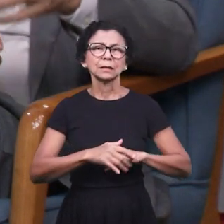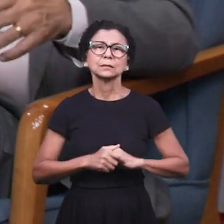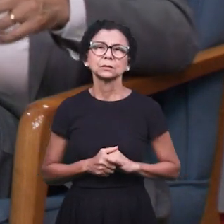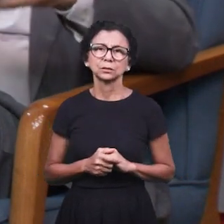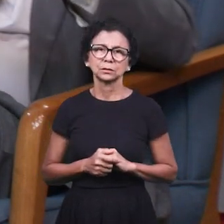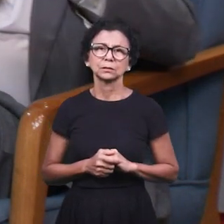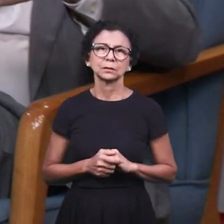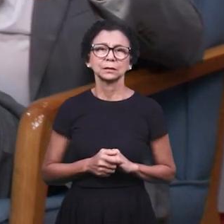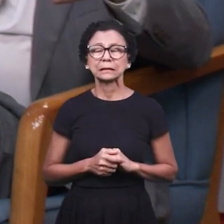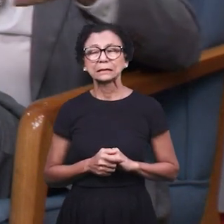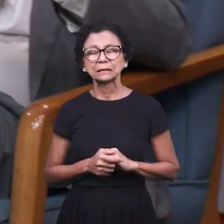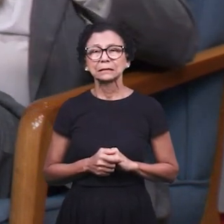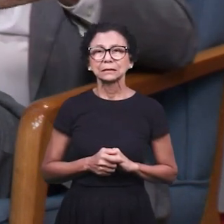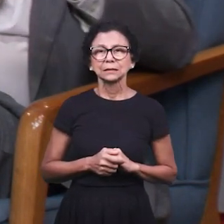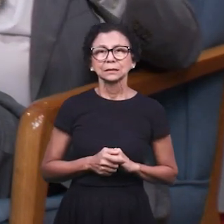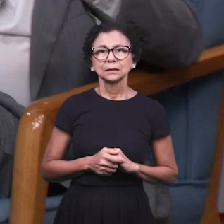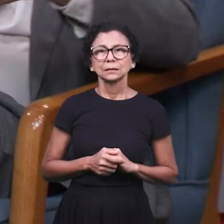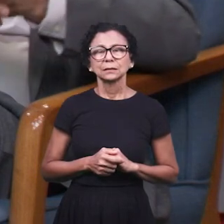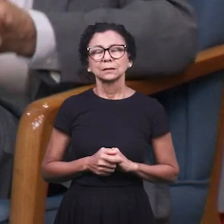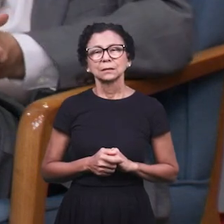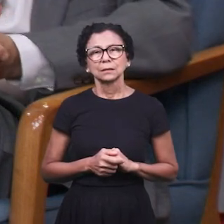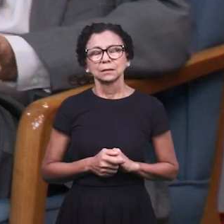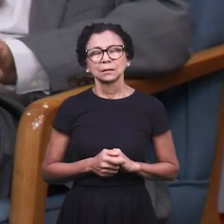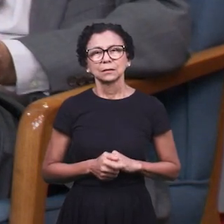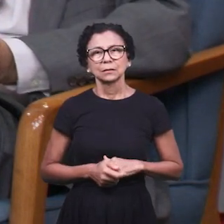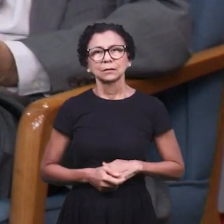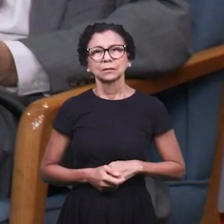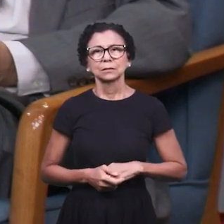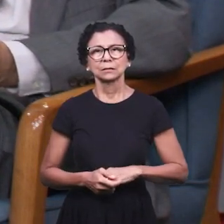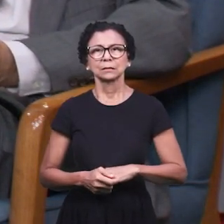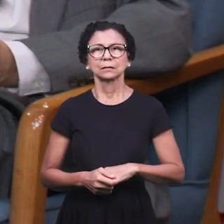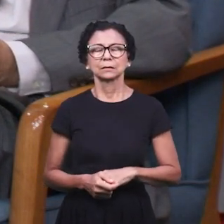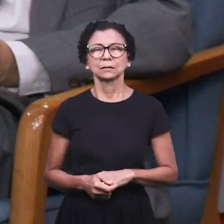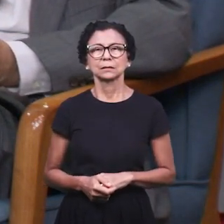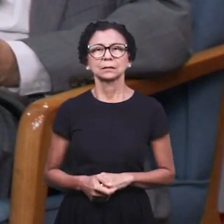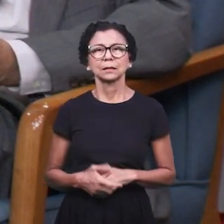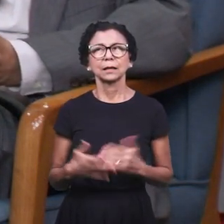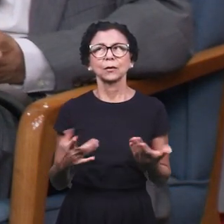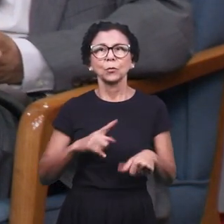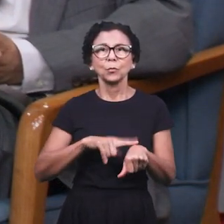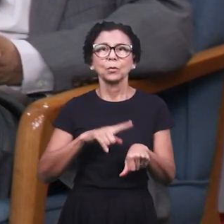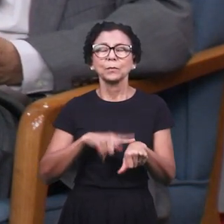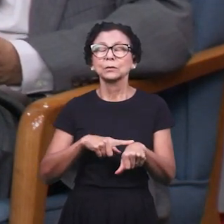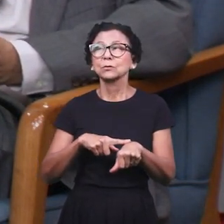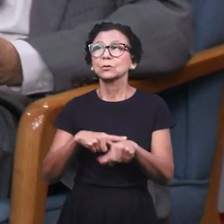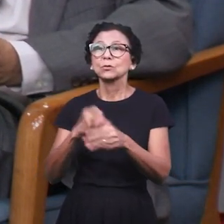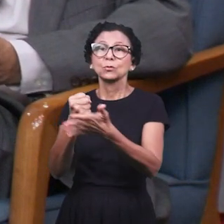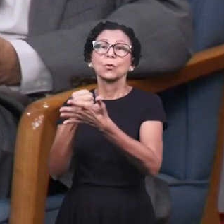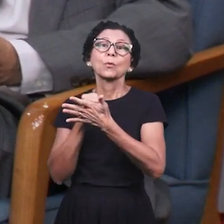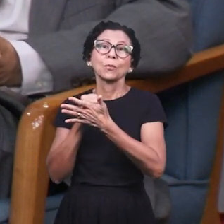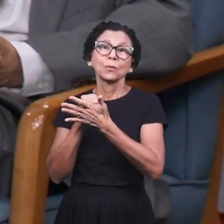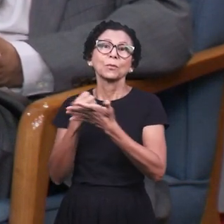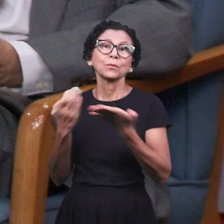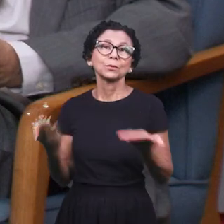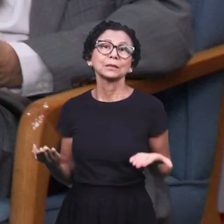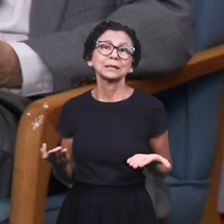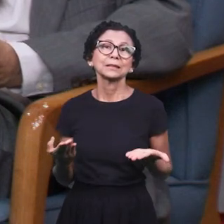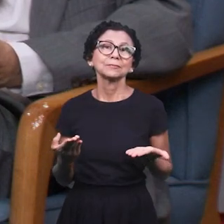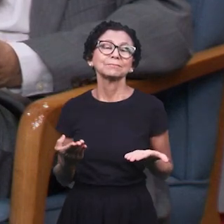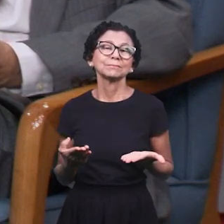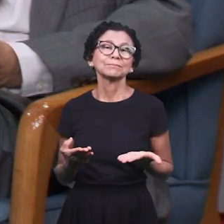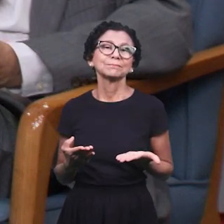enfermidades e tudo, momentos naquela coisa, entrando, às vezes numa situação difícil.